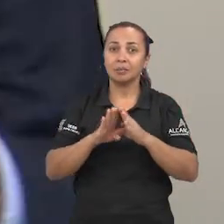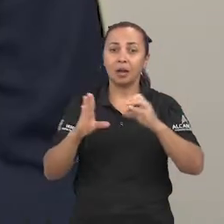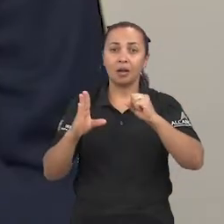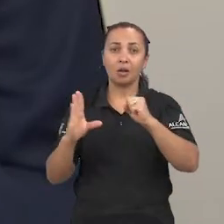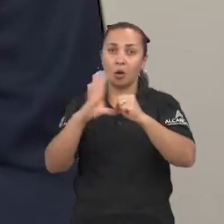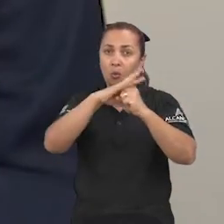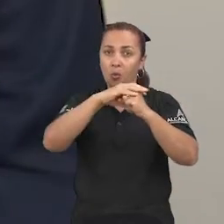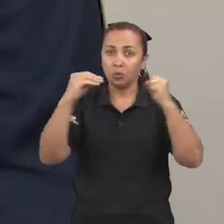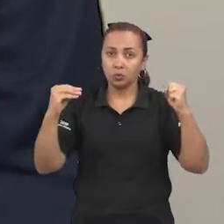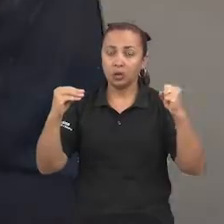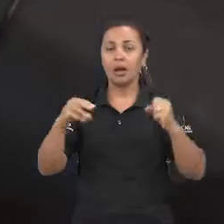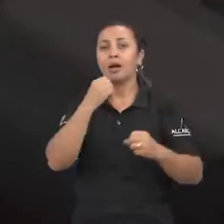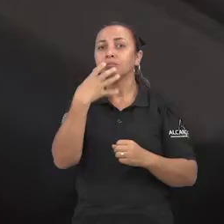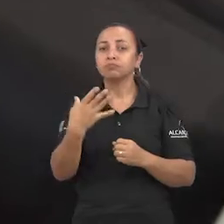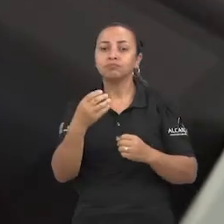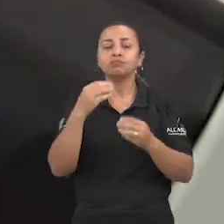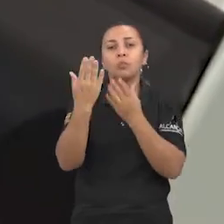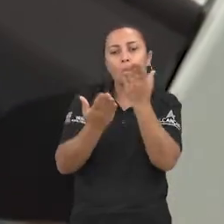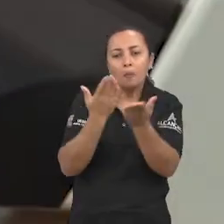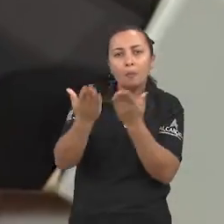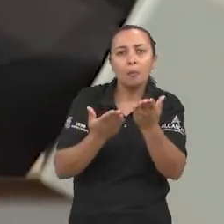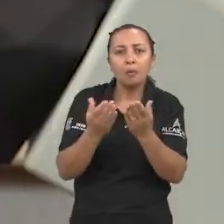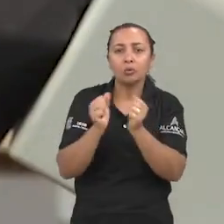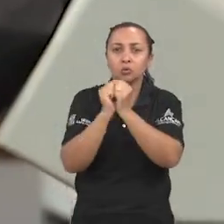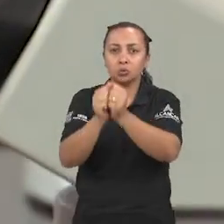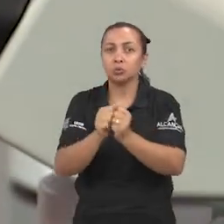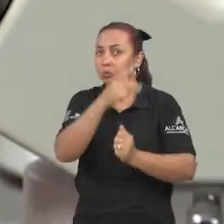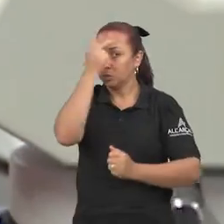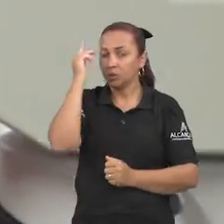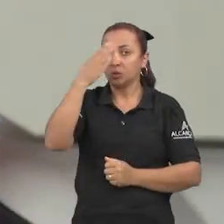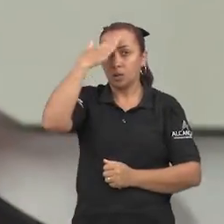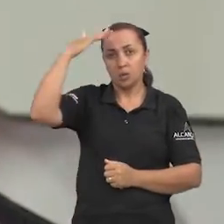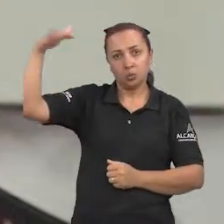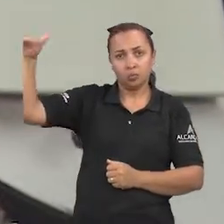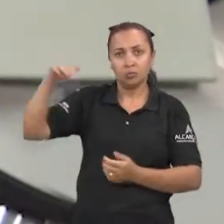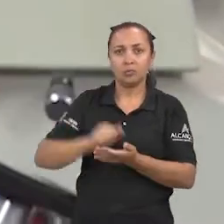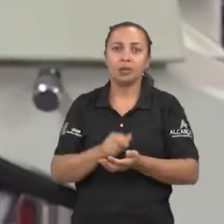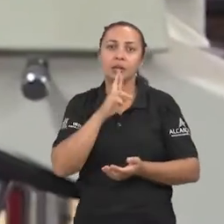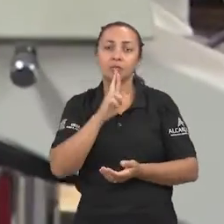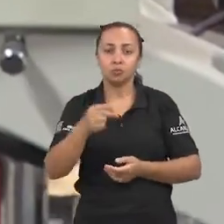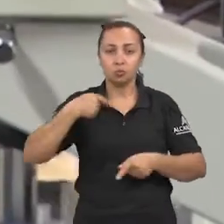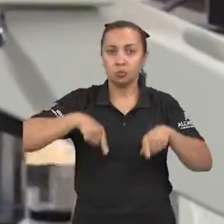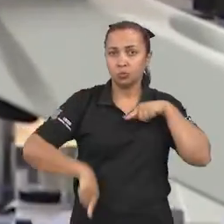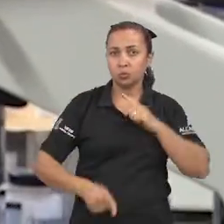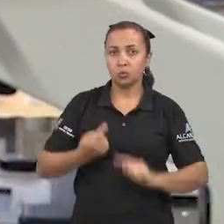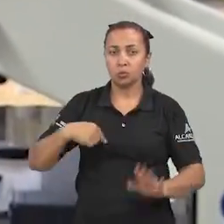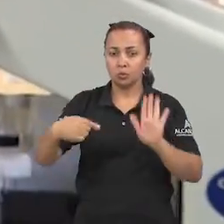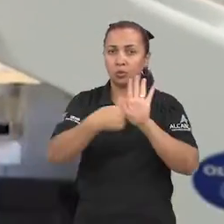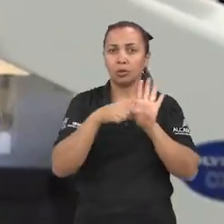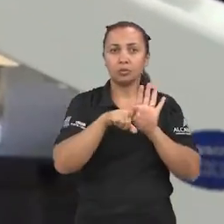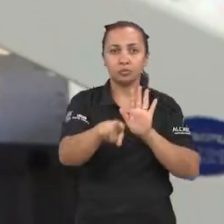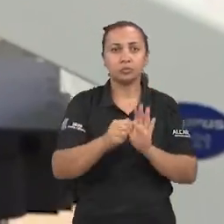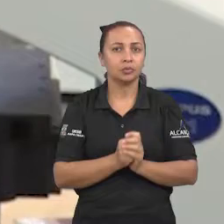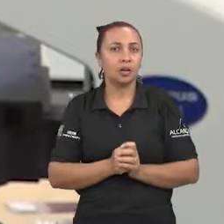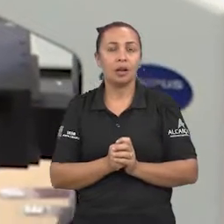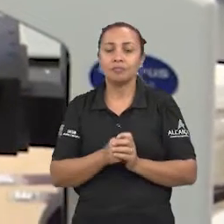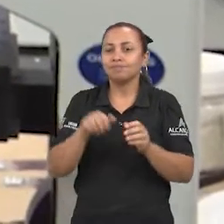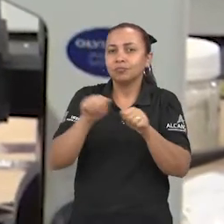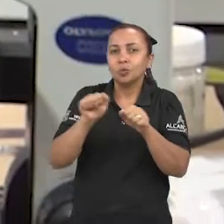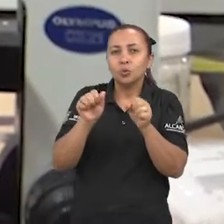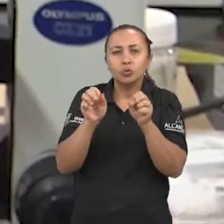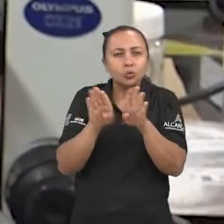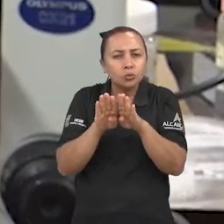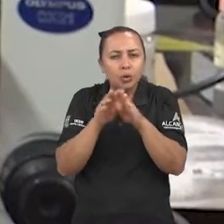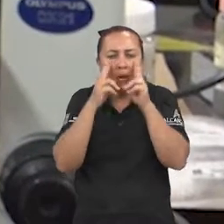comparado com indivíduos adultos. A resposta imunológica humoral ela é mediada por anticorpos, anticorpos neutralizantes